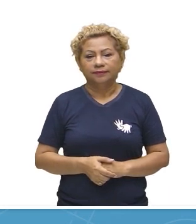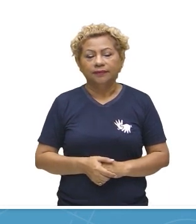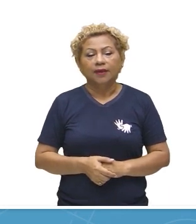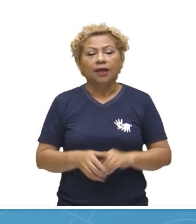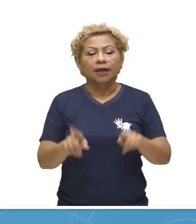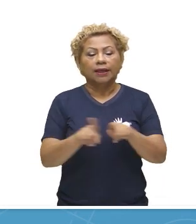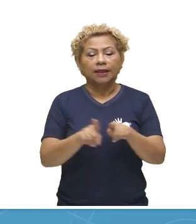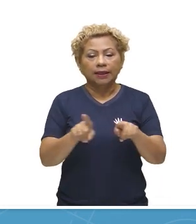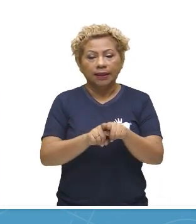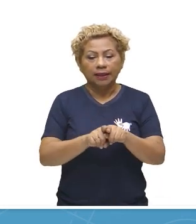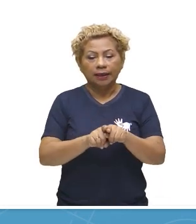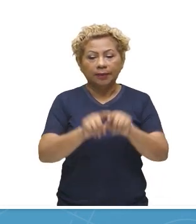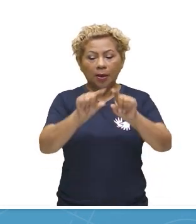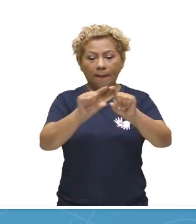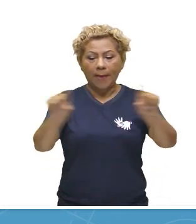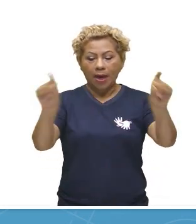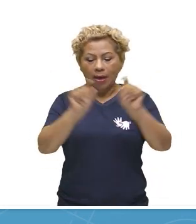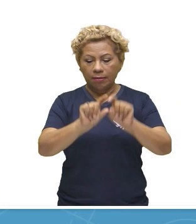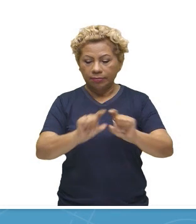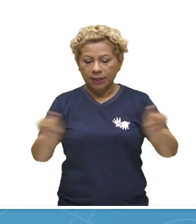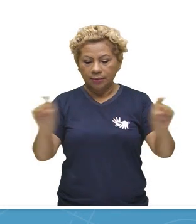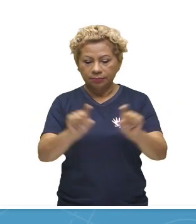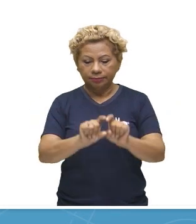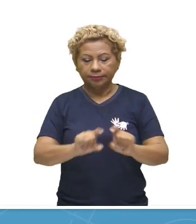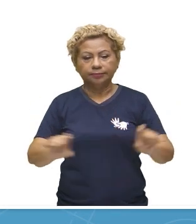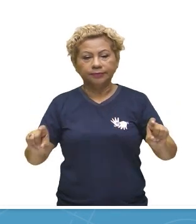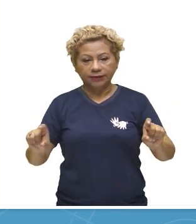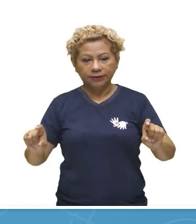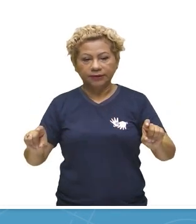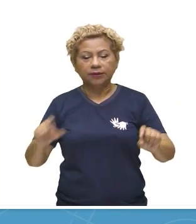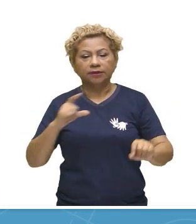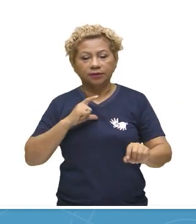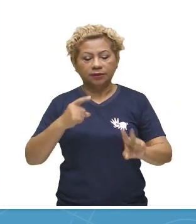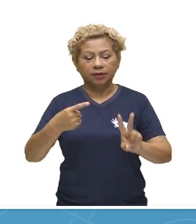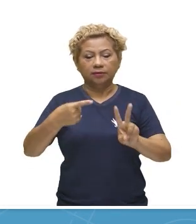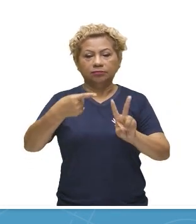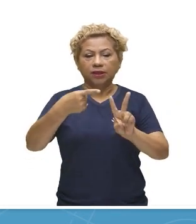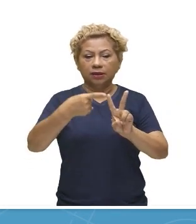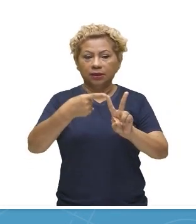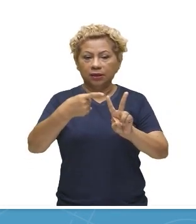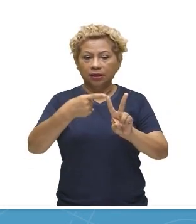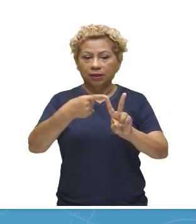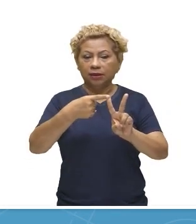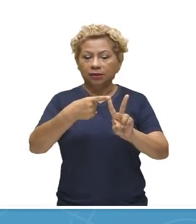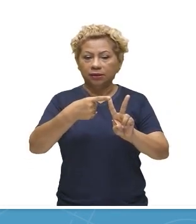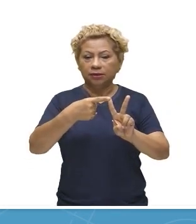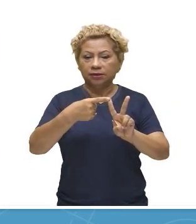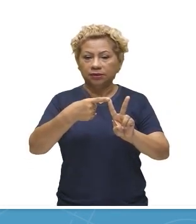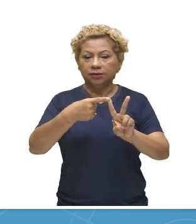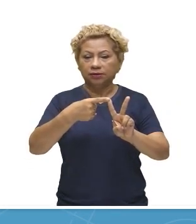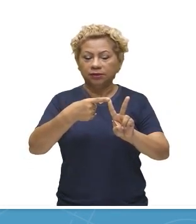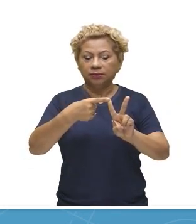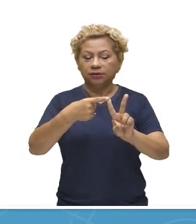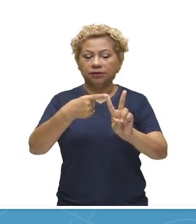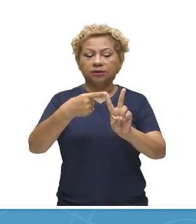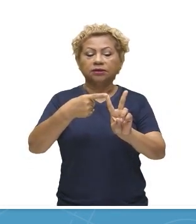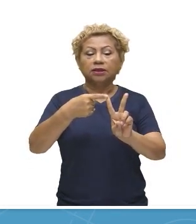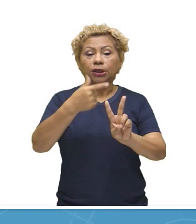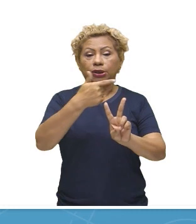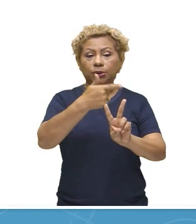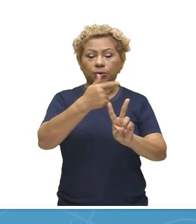na terceira linha eu tenho a raiz quadrada desses números aqui, da segunda linha, ó.